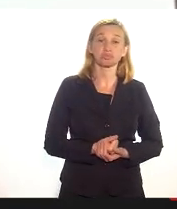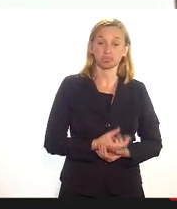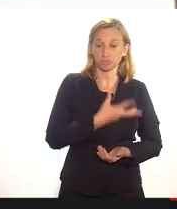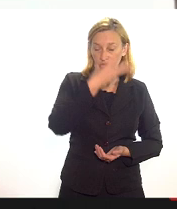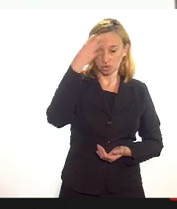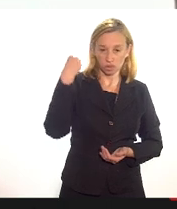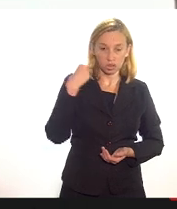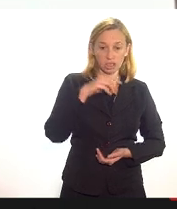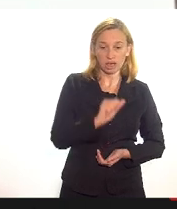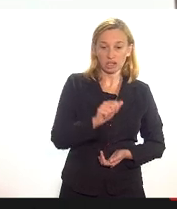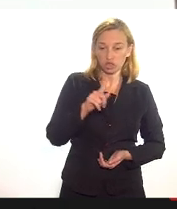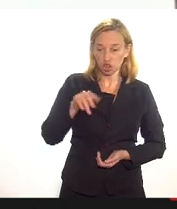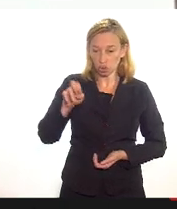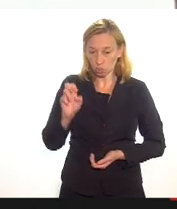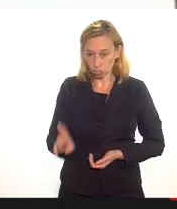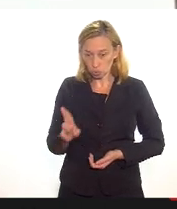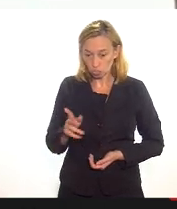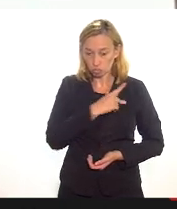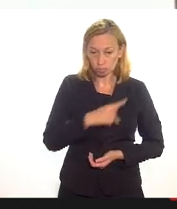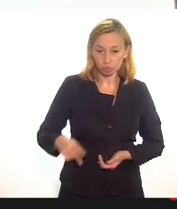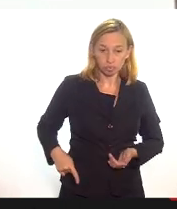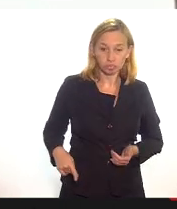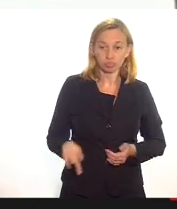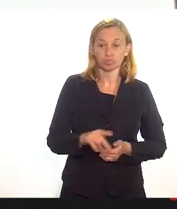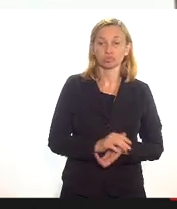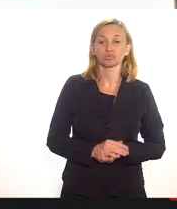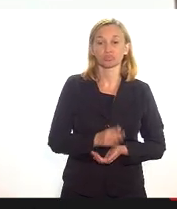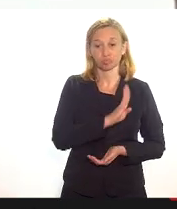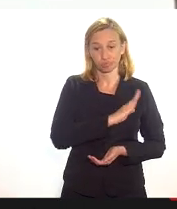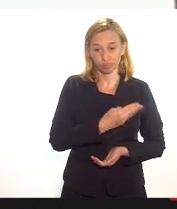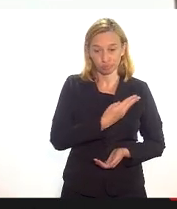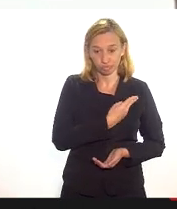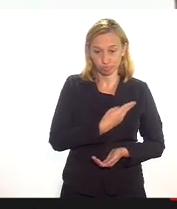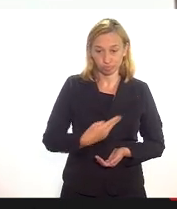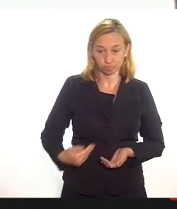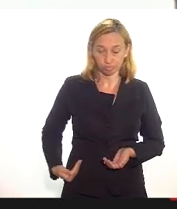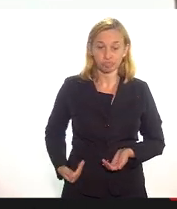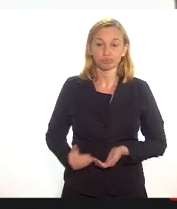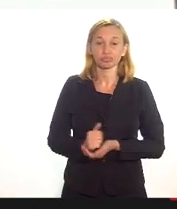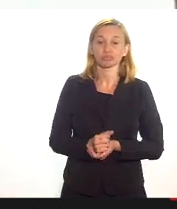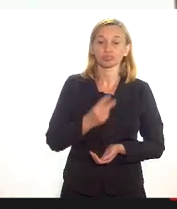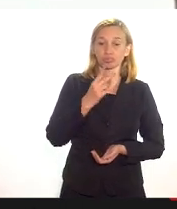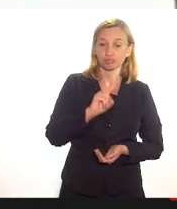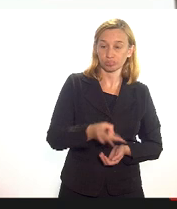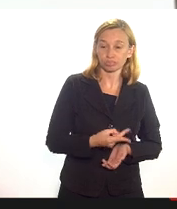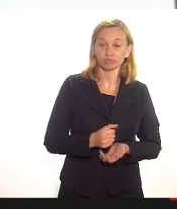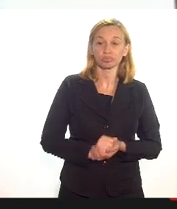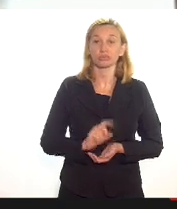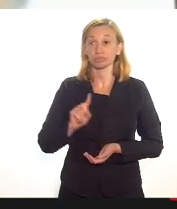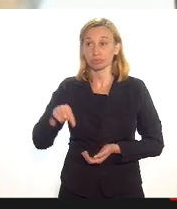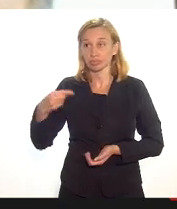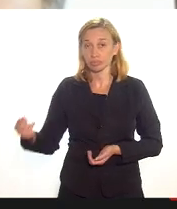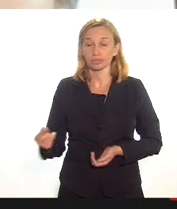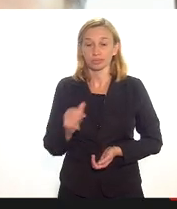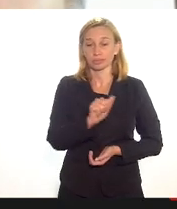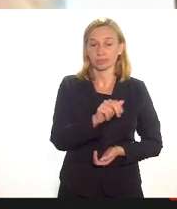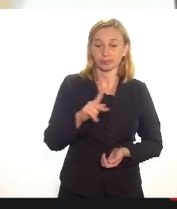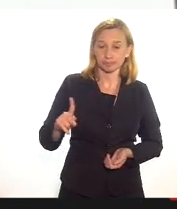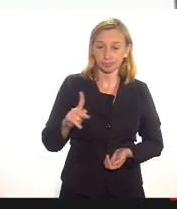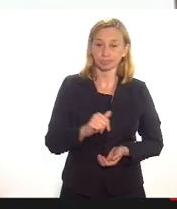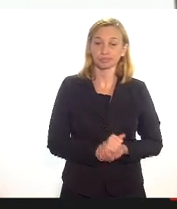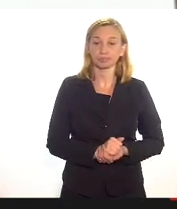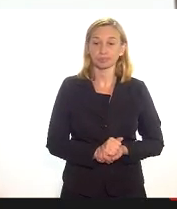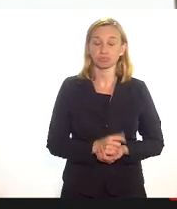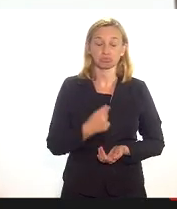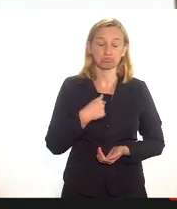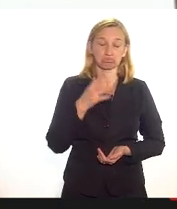pela AGU e pelo presidente da República, que foi essa de 2 bilhões, e a da NP, eu